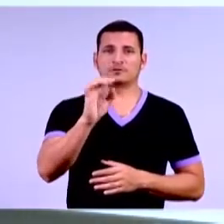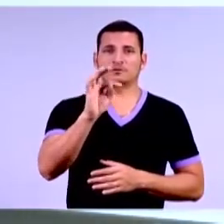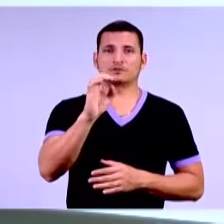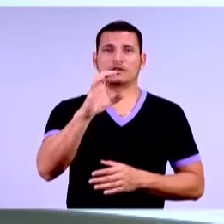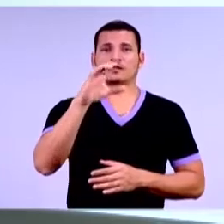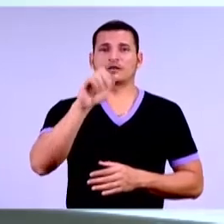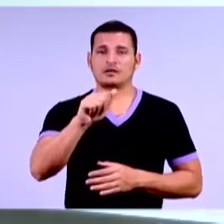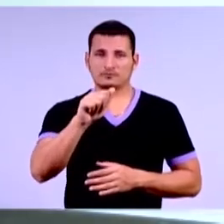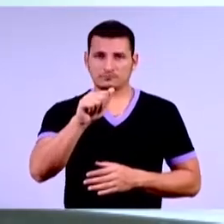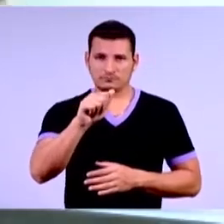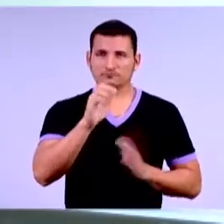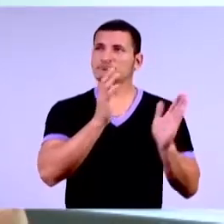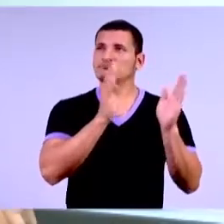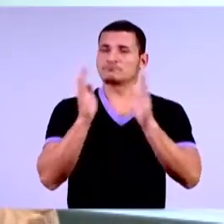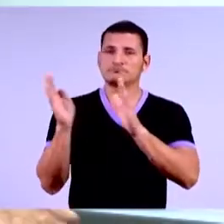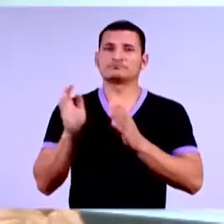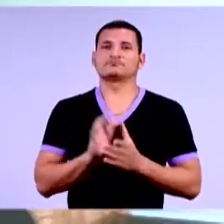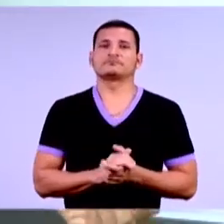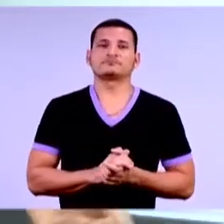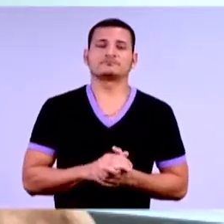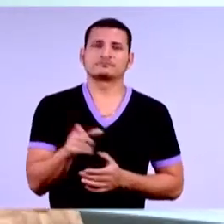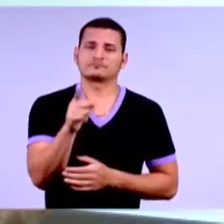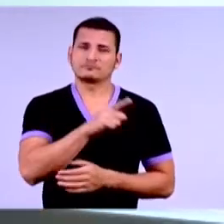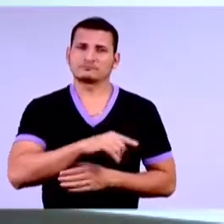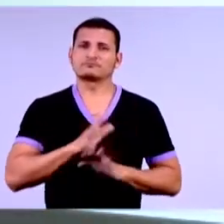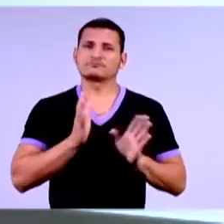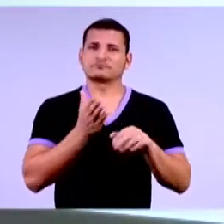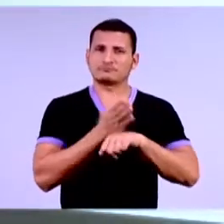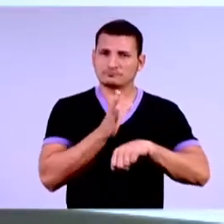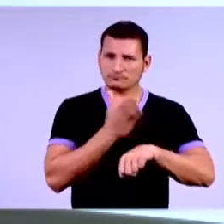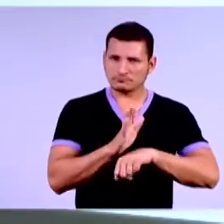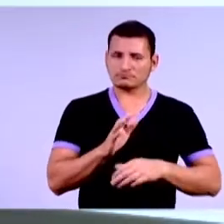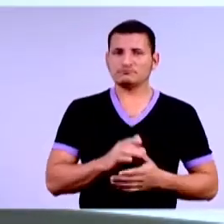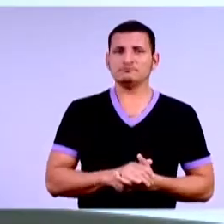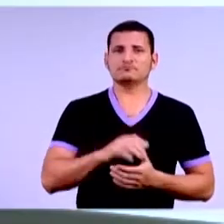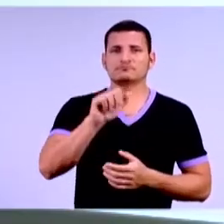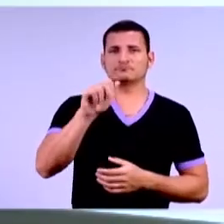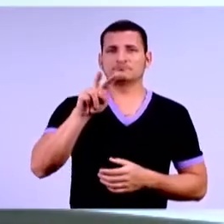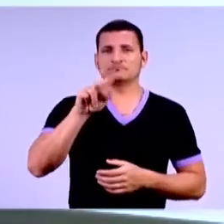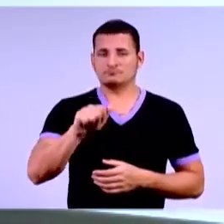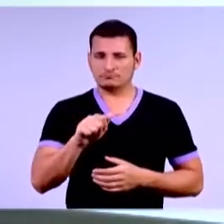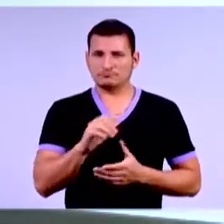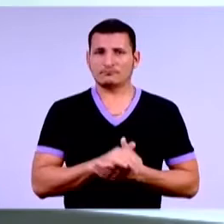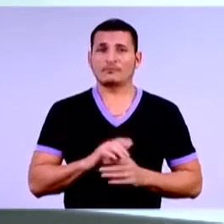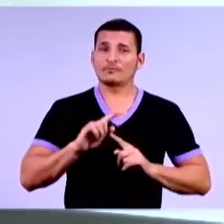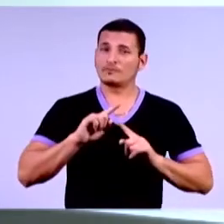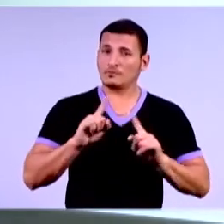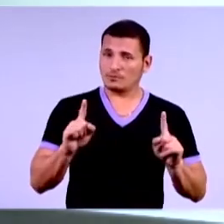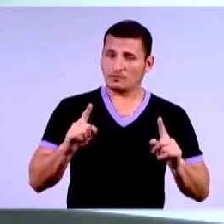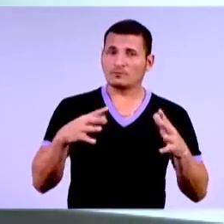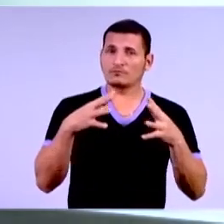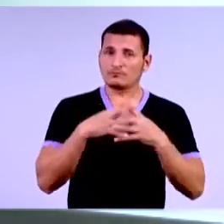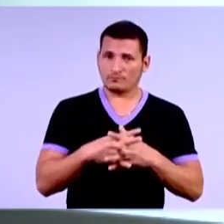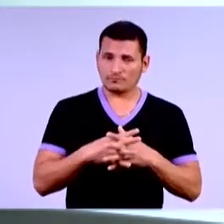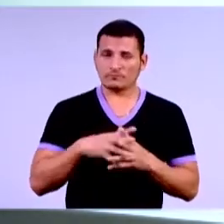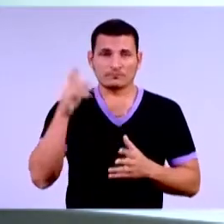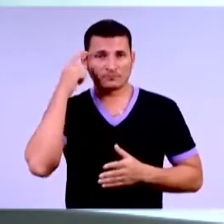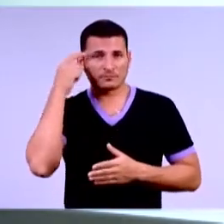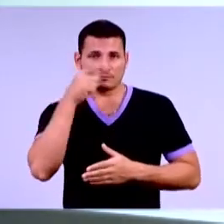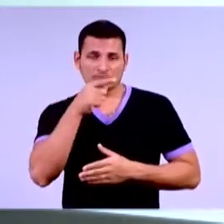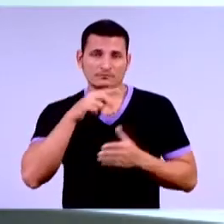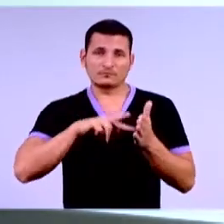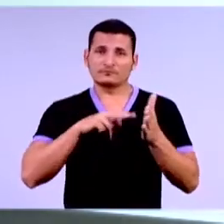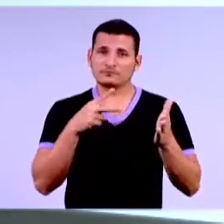atento inclusive vocês tiveram uma atividade no ava sobre isso para que a gente não confunda pense que ela significa